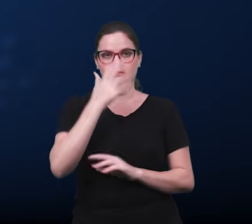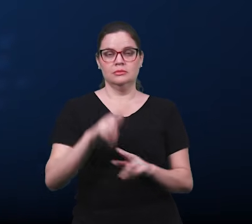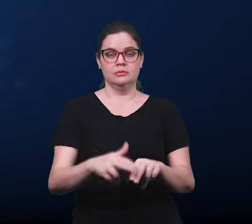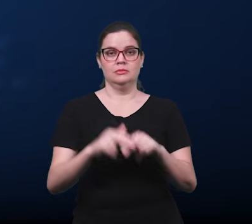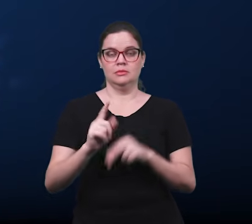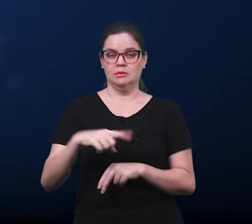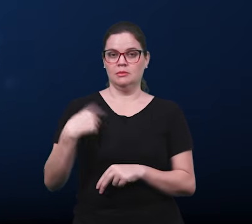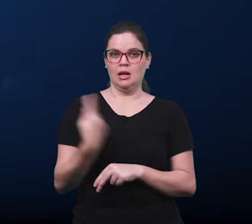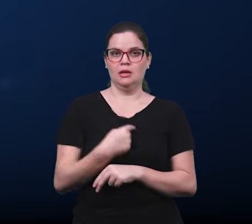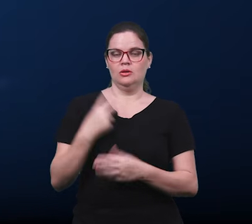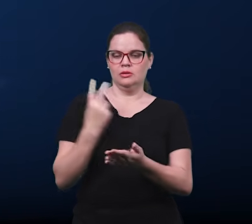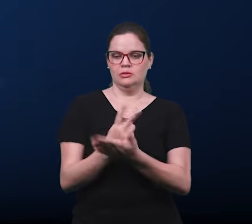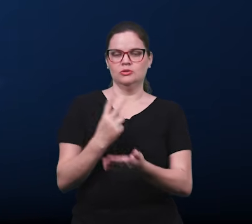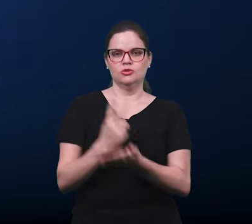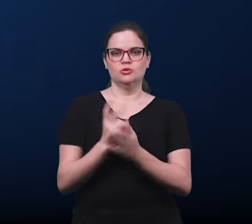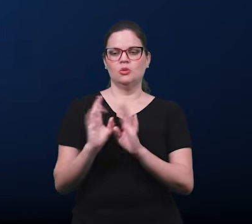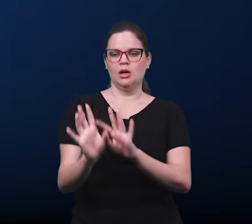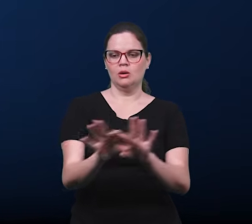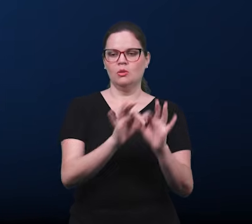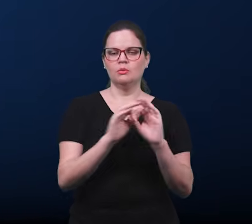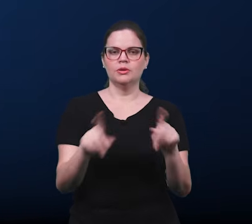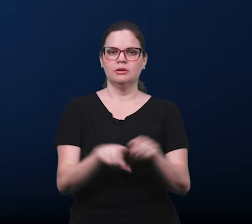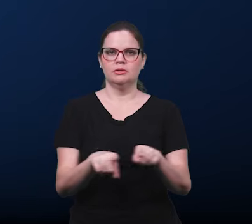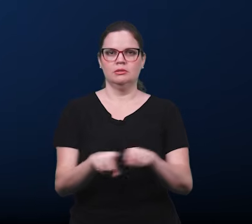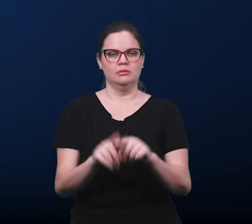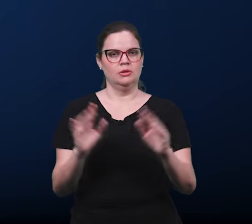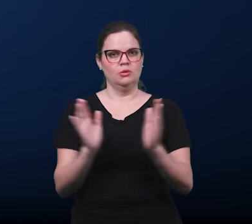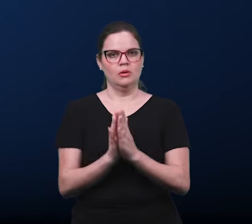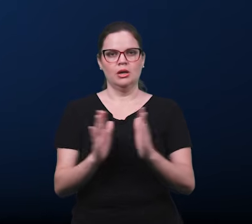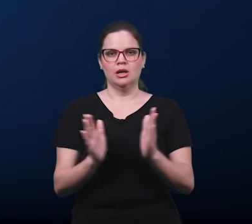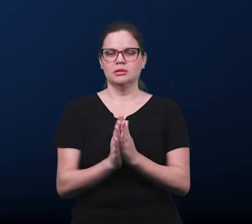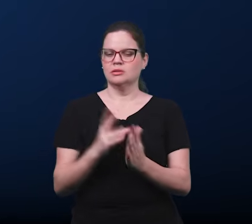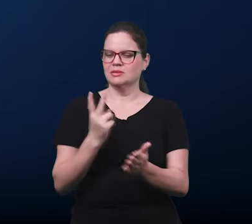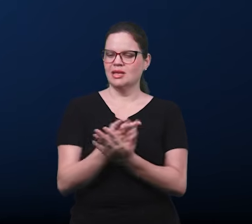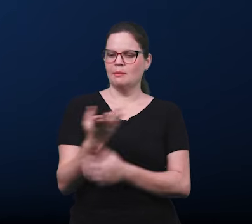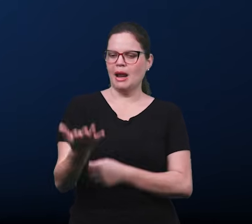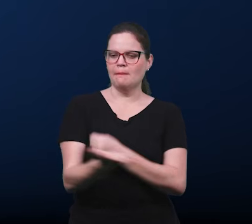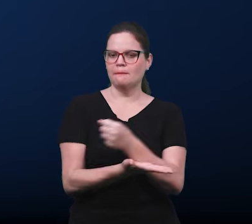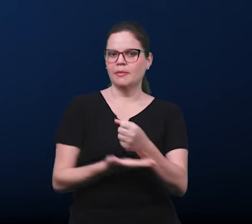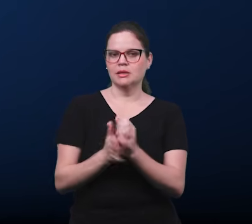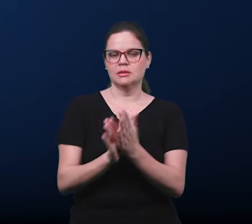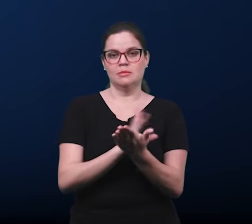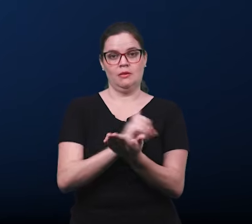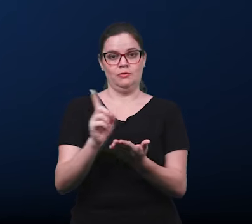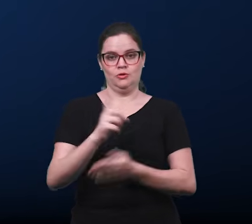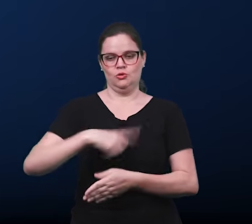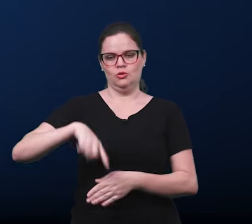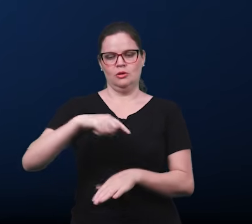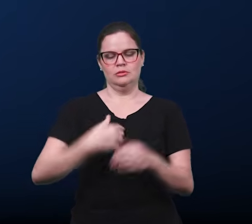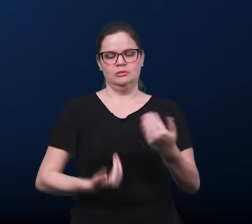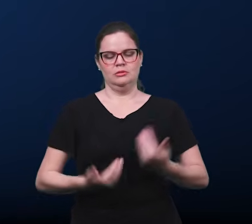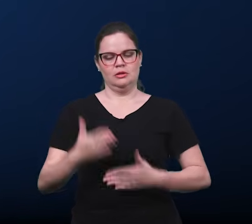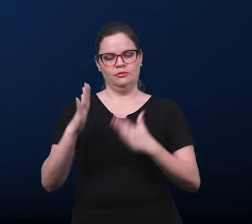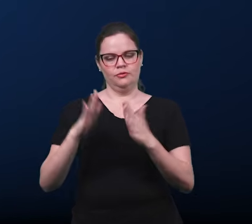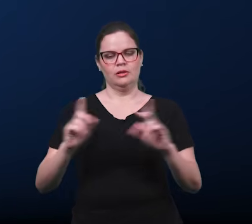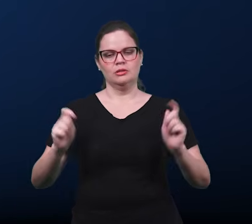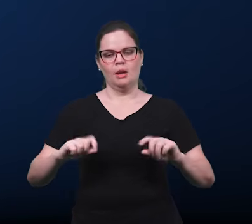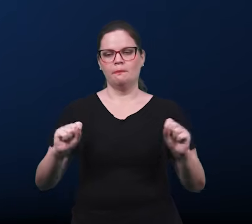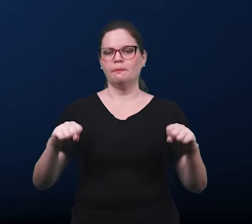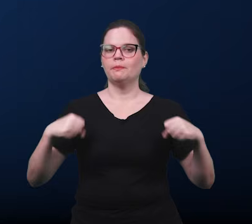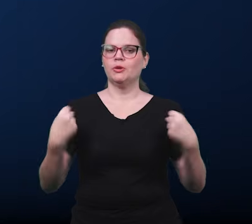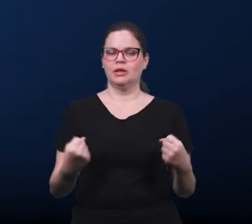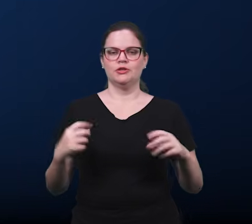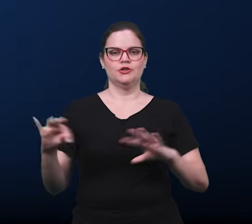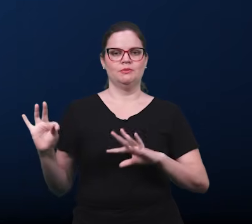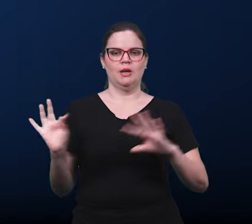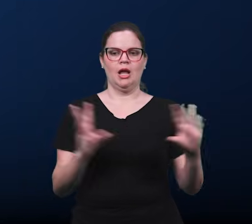para permanecer na comunhão, em oração, fundamentando-se na palavra, os fiéis podem se proteger